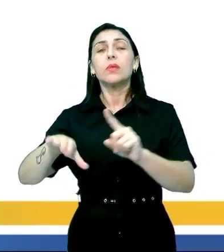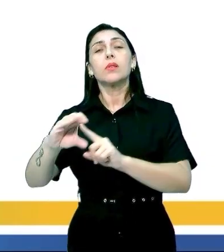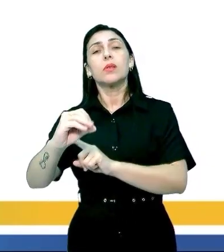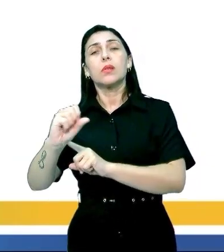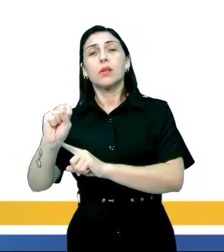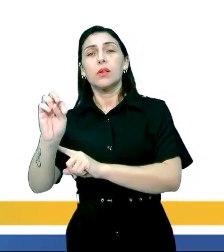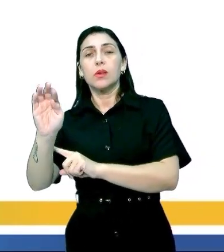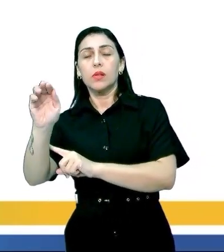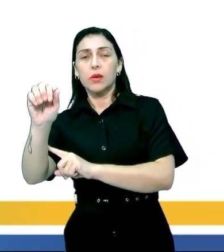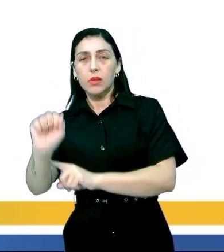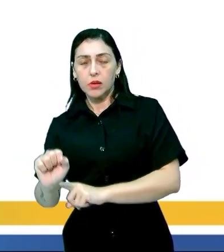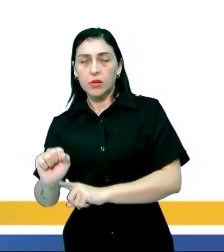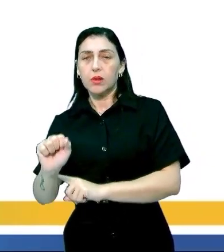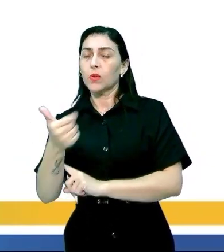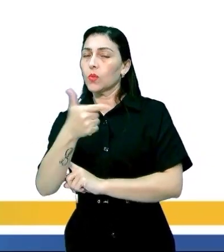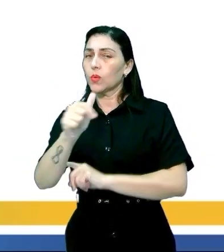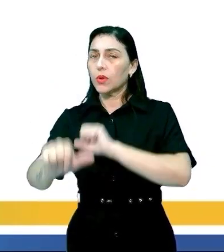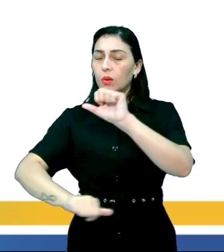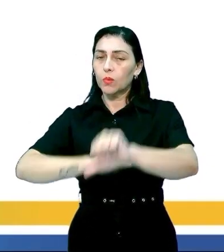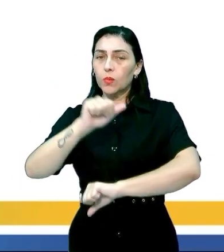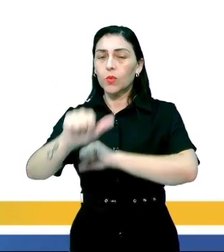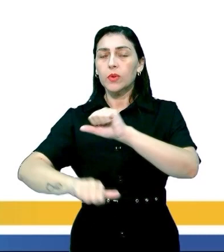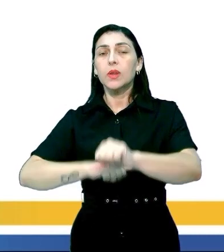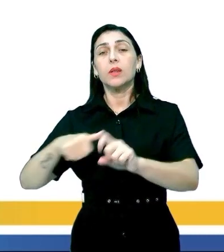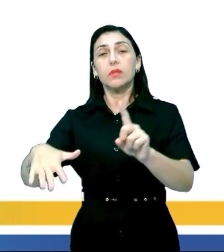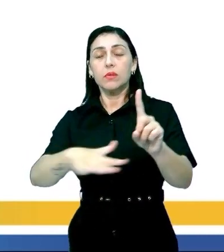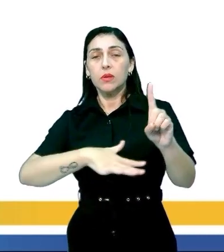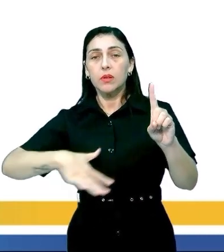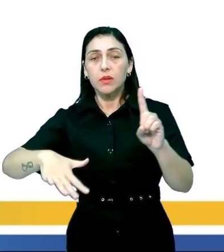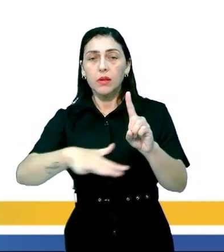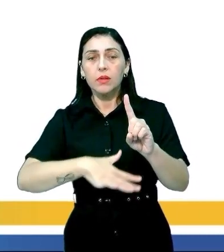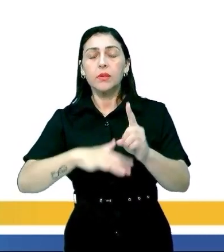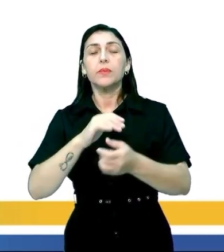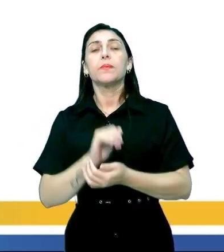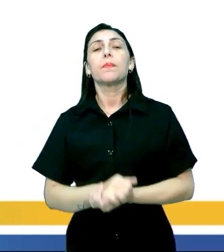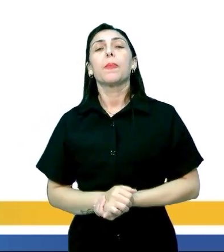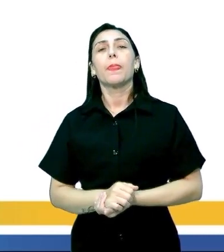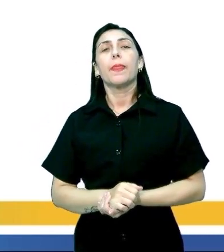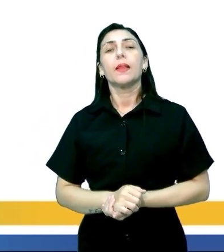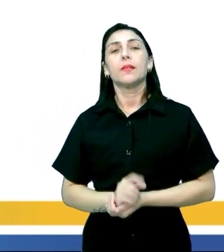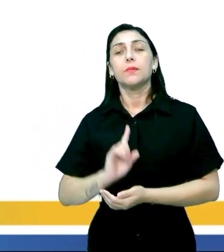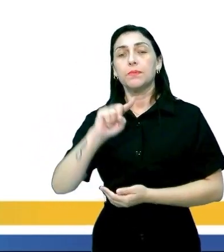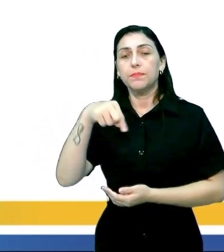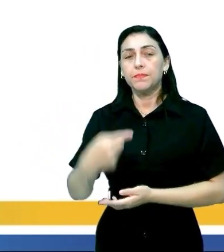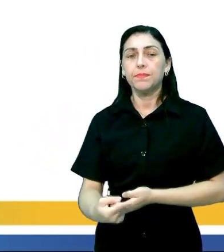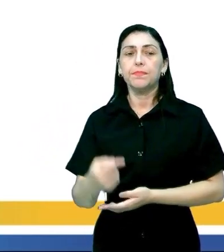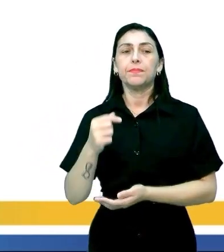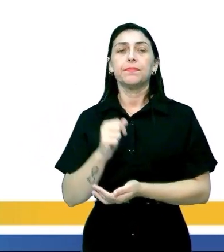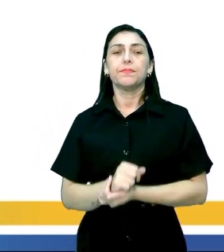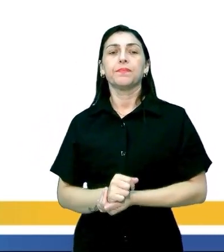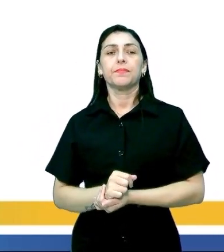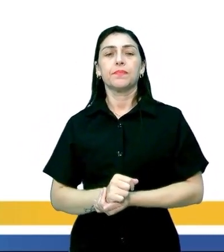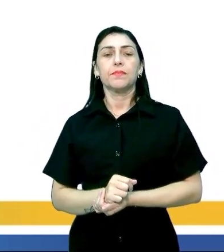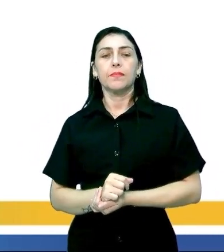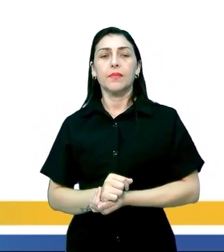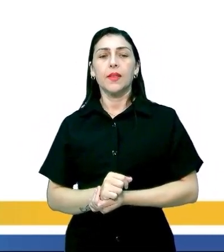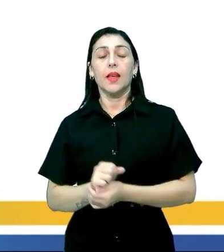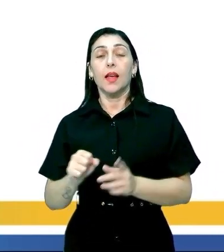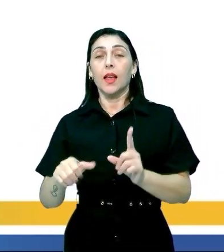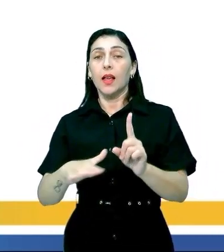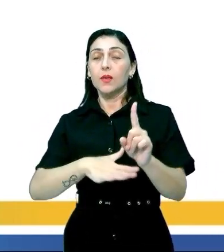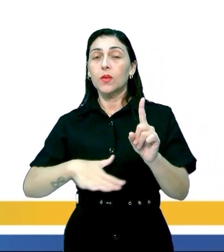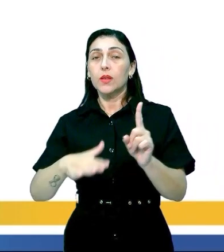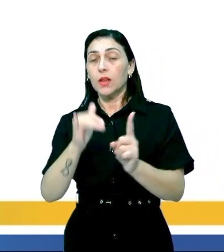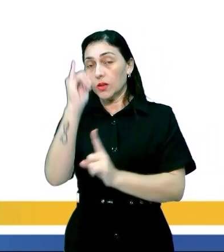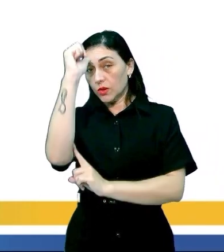castas, essa mobilidade social, ela é inexistente. E logo abaixo nós temos aí um exemplo, a